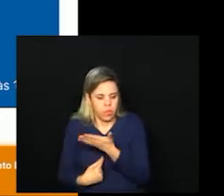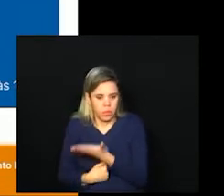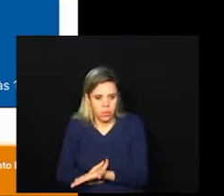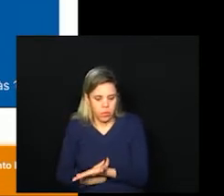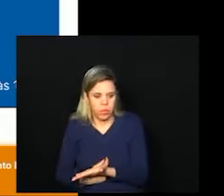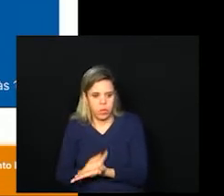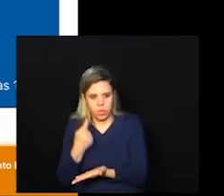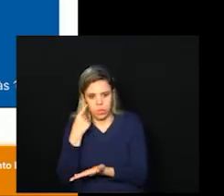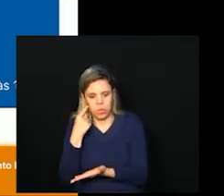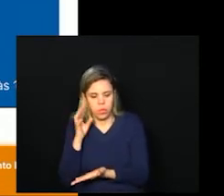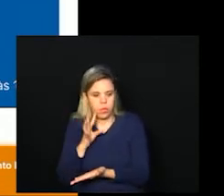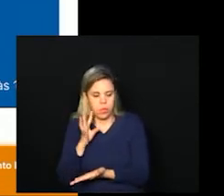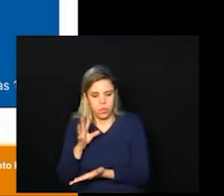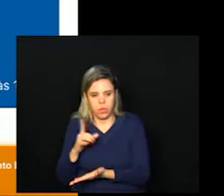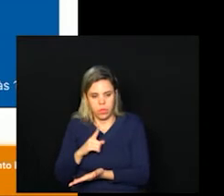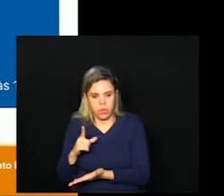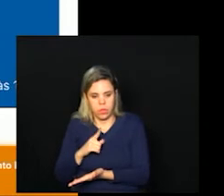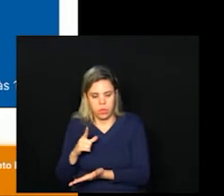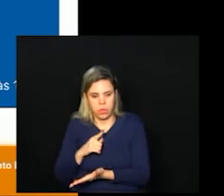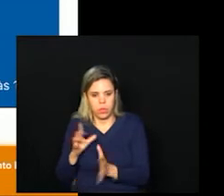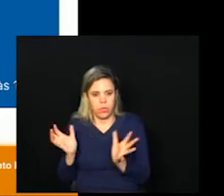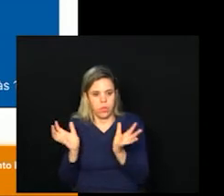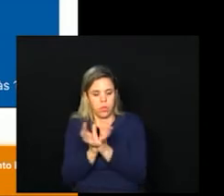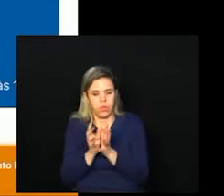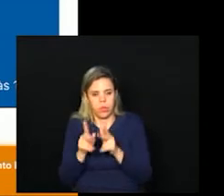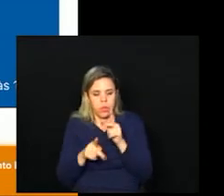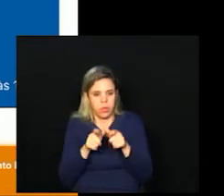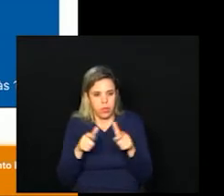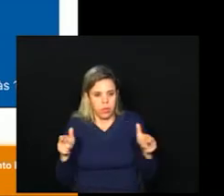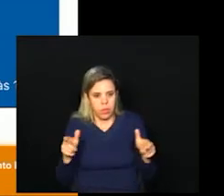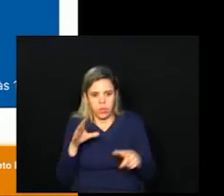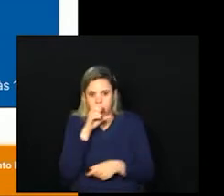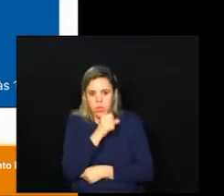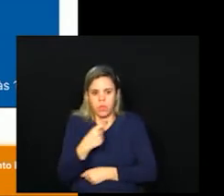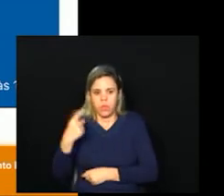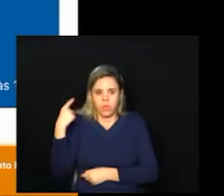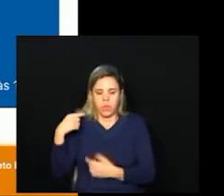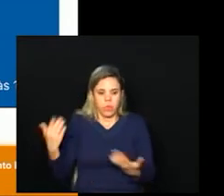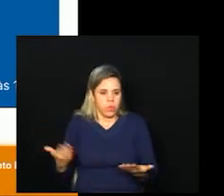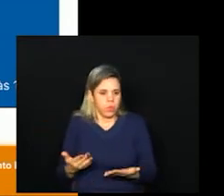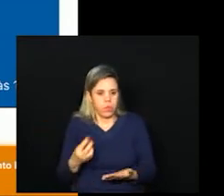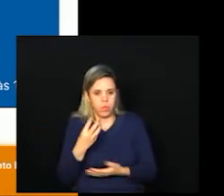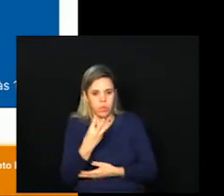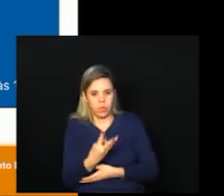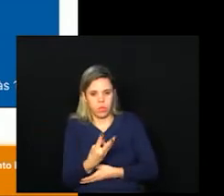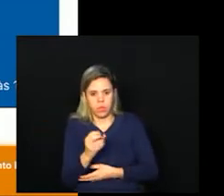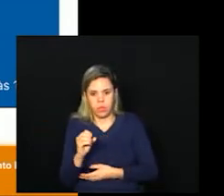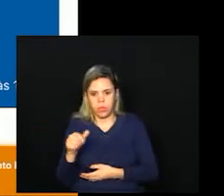E olha que legal, a gente teve aí esse mutirão, né, no sábado, e agora